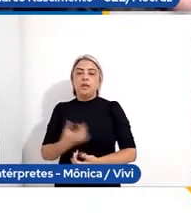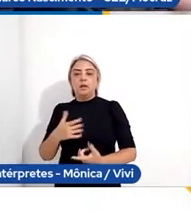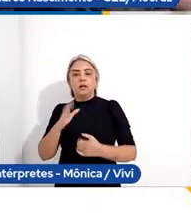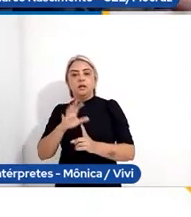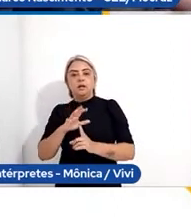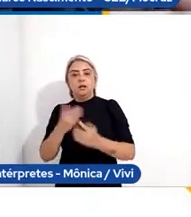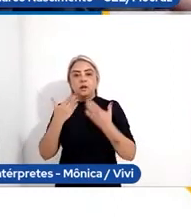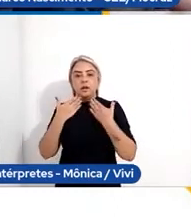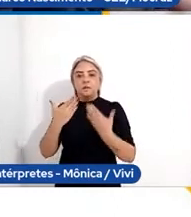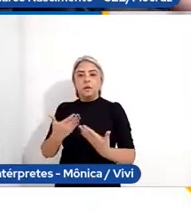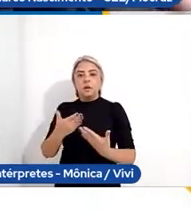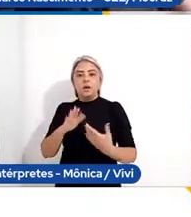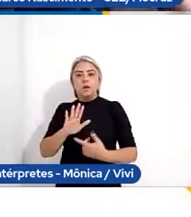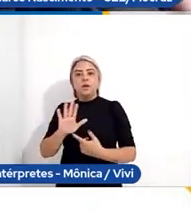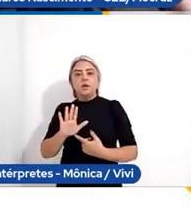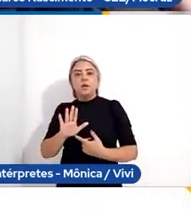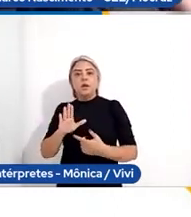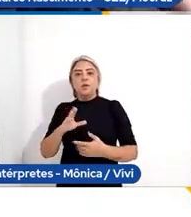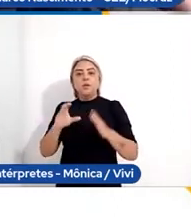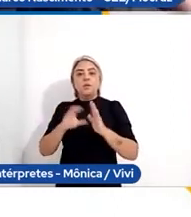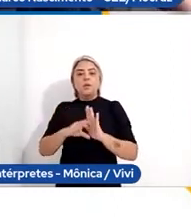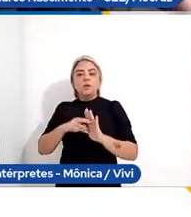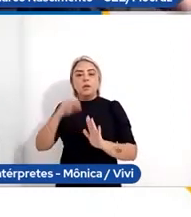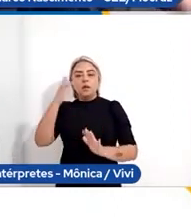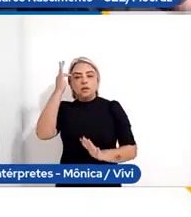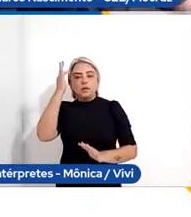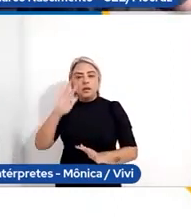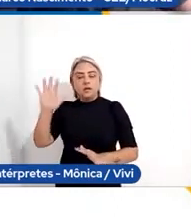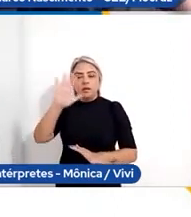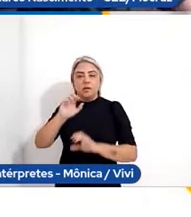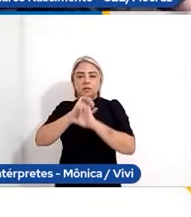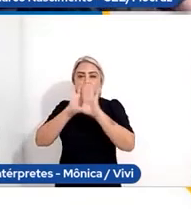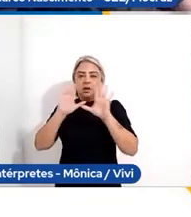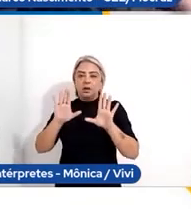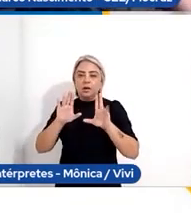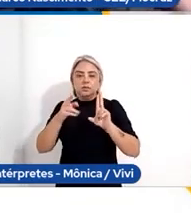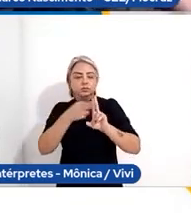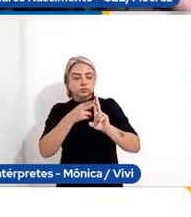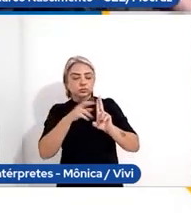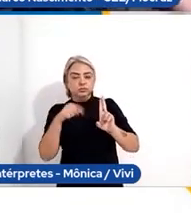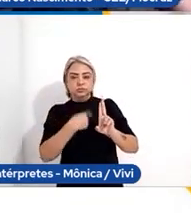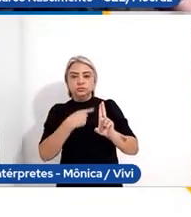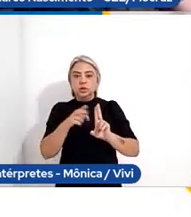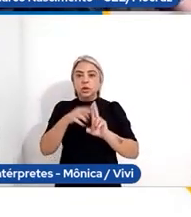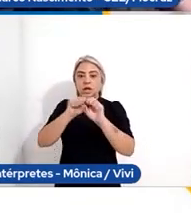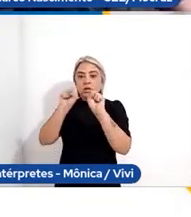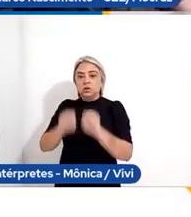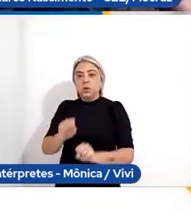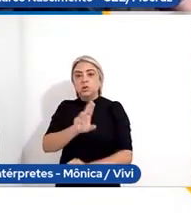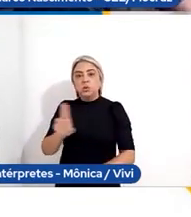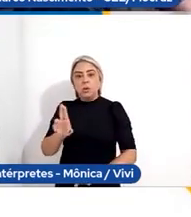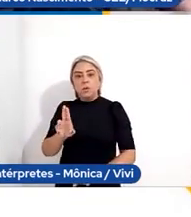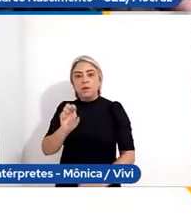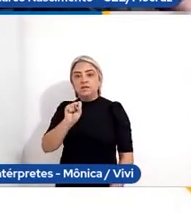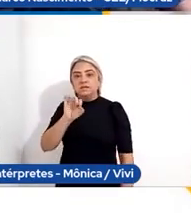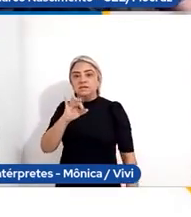mostra o SEIS não só para mostrar o conceito teórico, mas para deixar claro que o nosso Sistema Único de Saúde, ele tem sistema no nome, não é à toa.